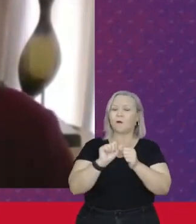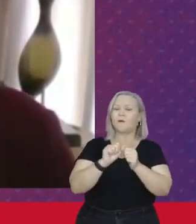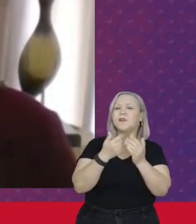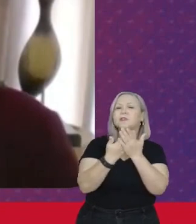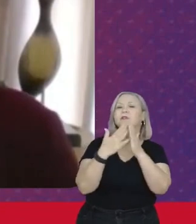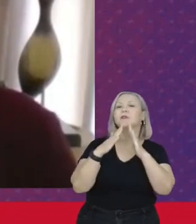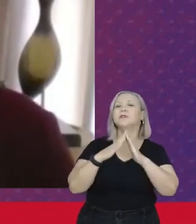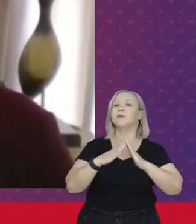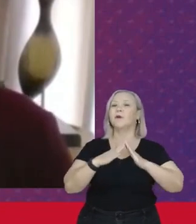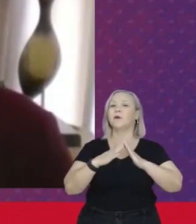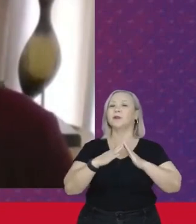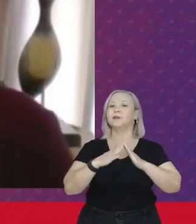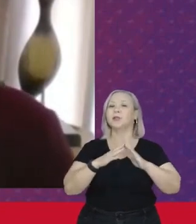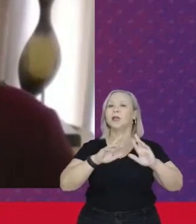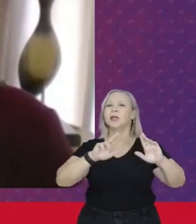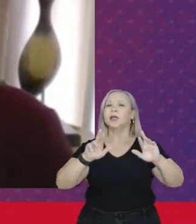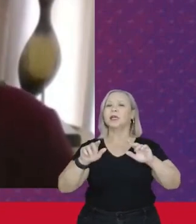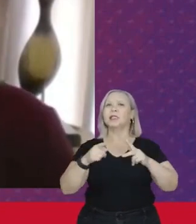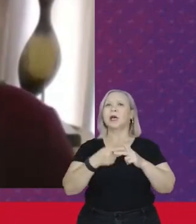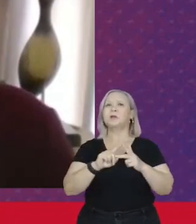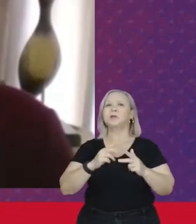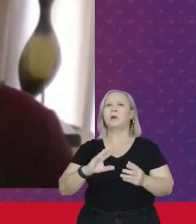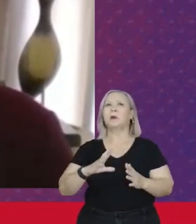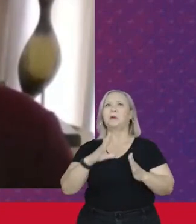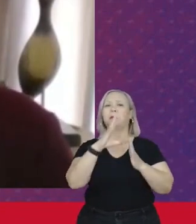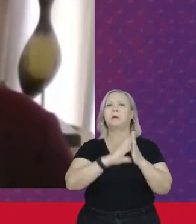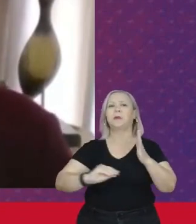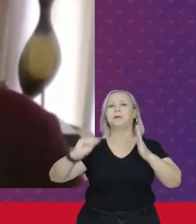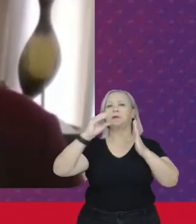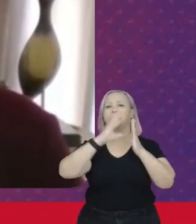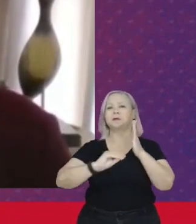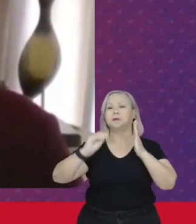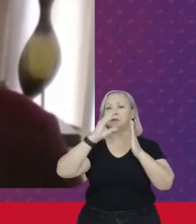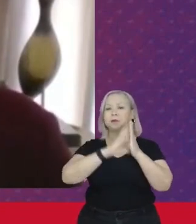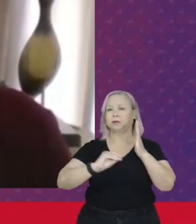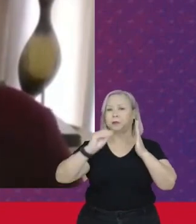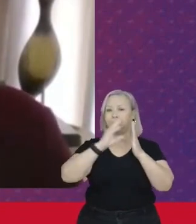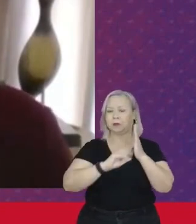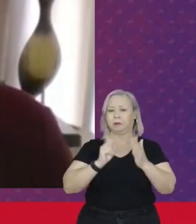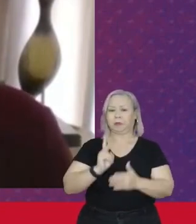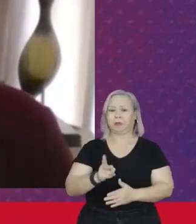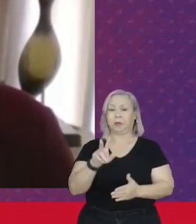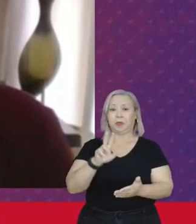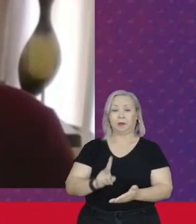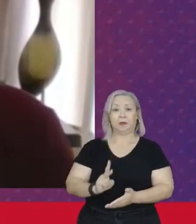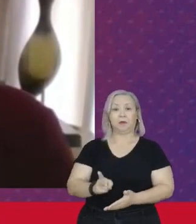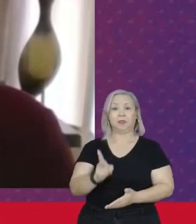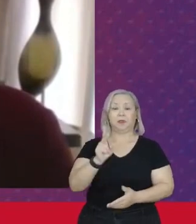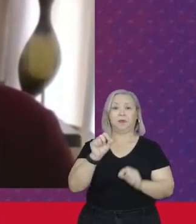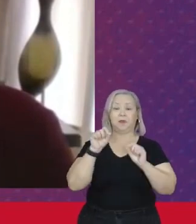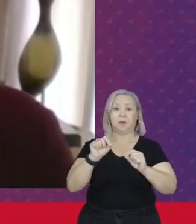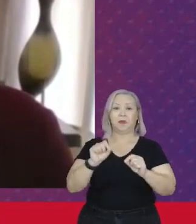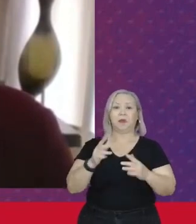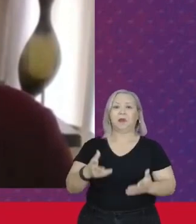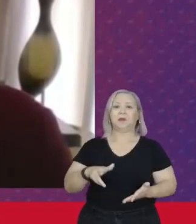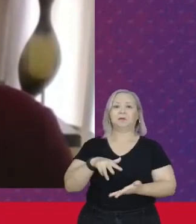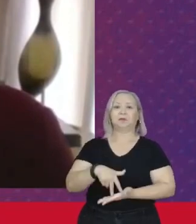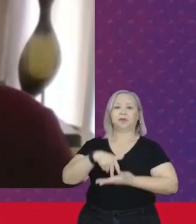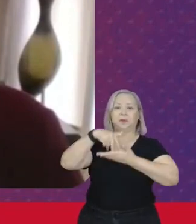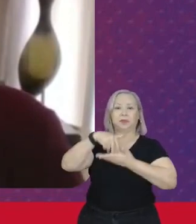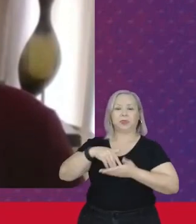escola não um aparelho reprodutor, não um aparelho que mantém esse status quo de uma